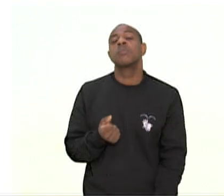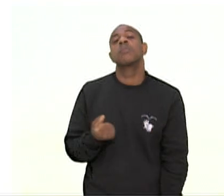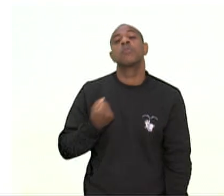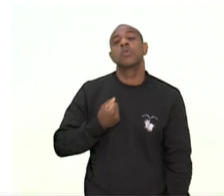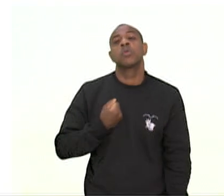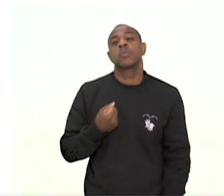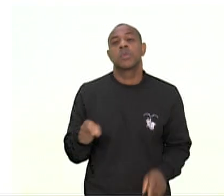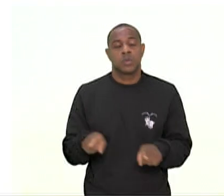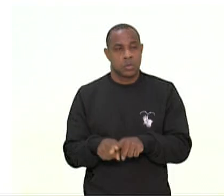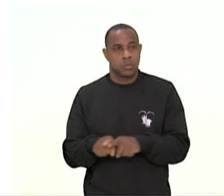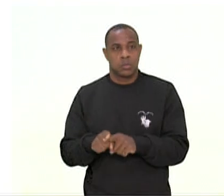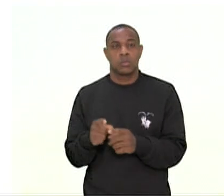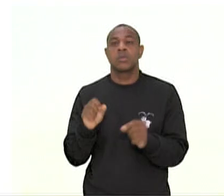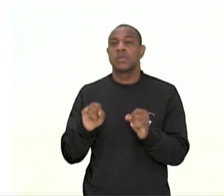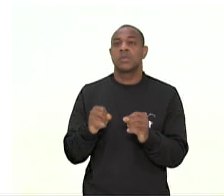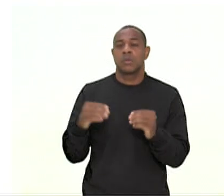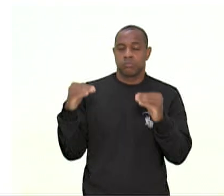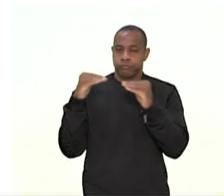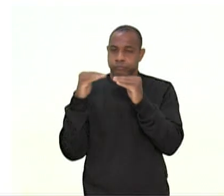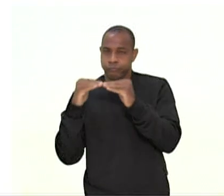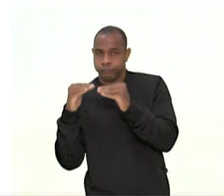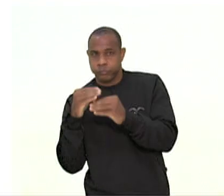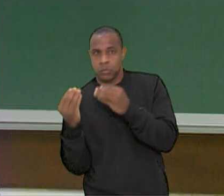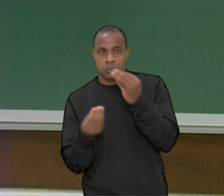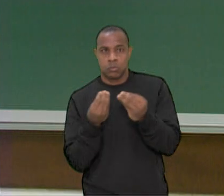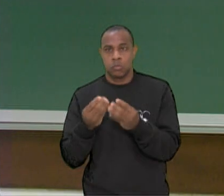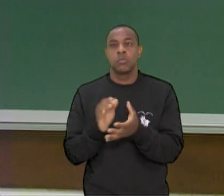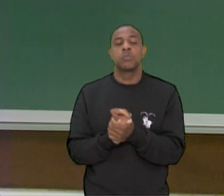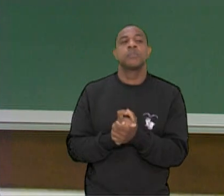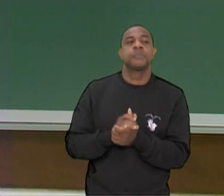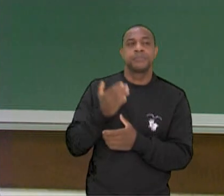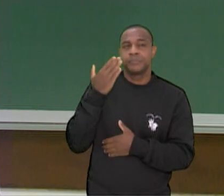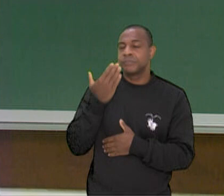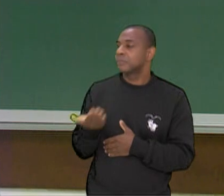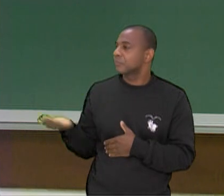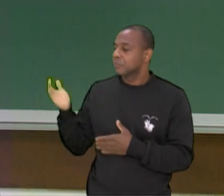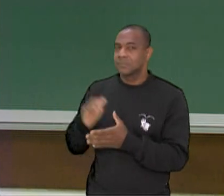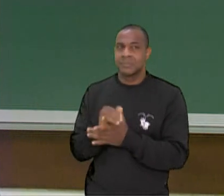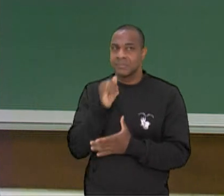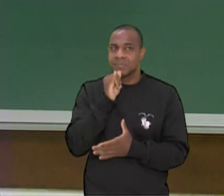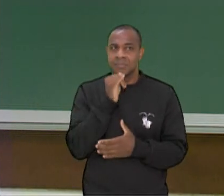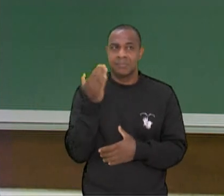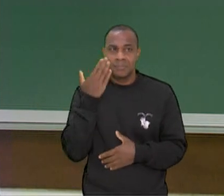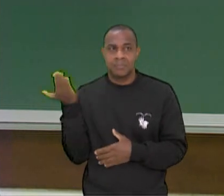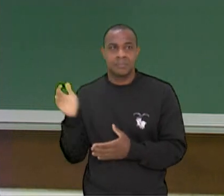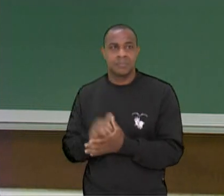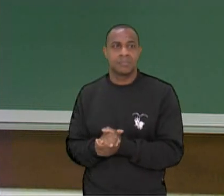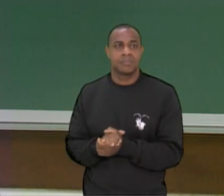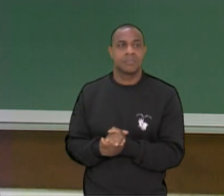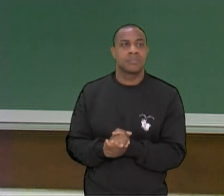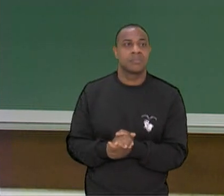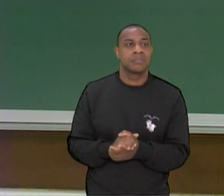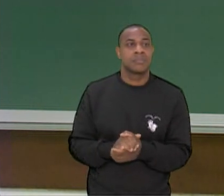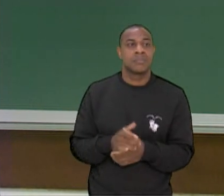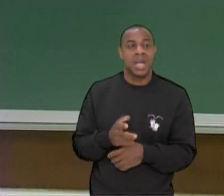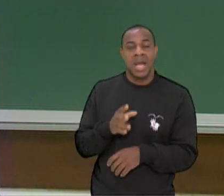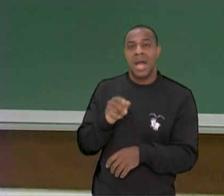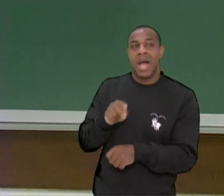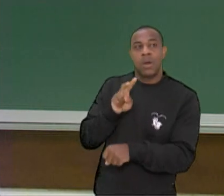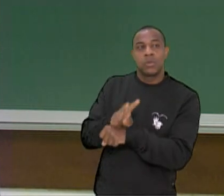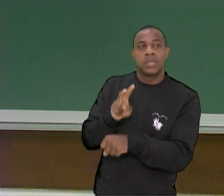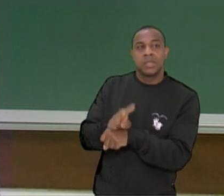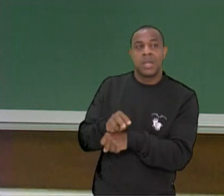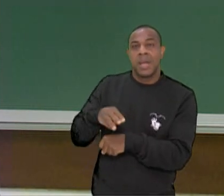está concordando ali, determinando um substantivo. Olhem os exemplos. A cuidadora é